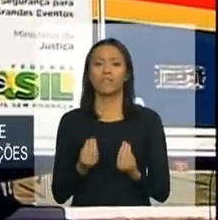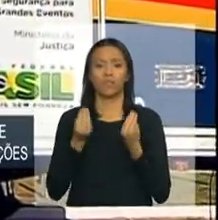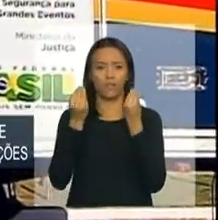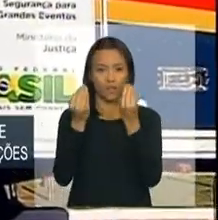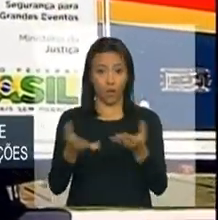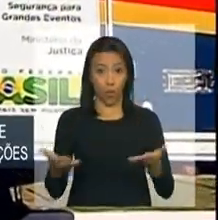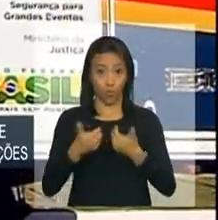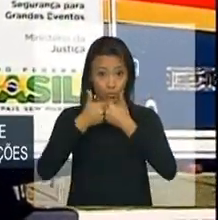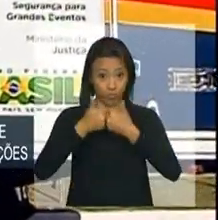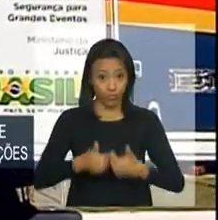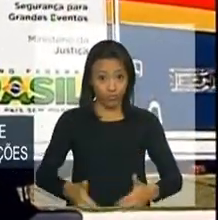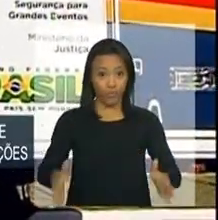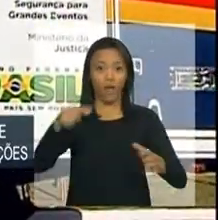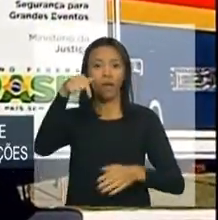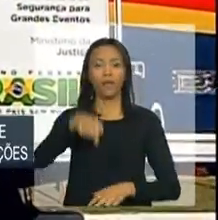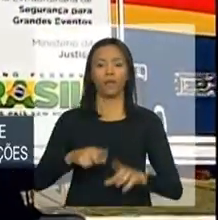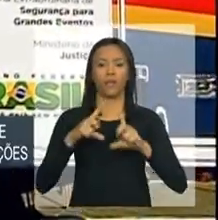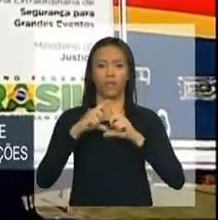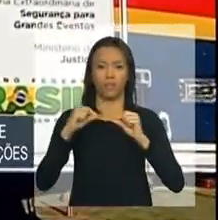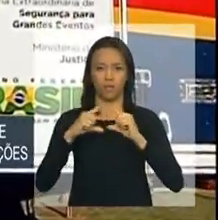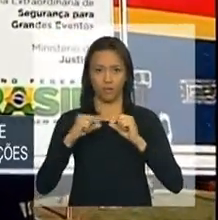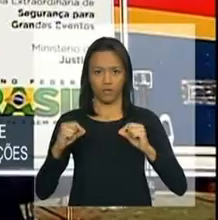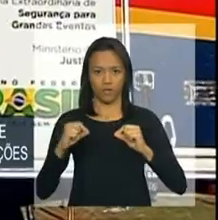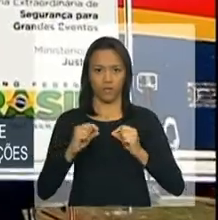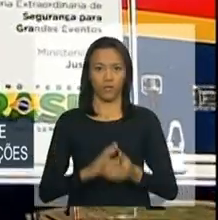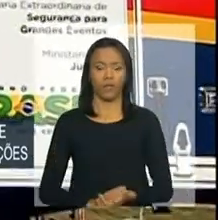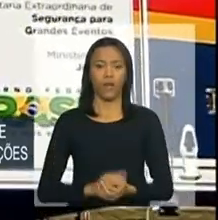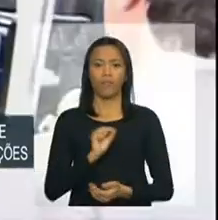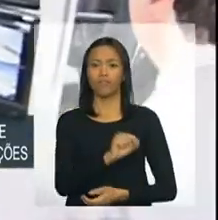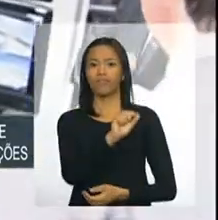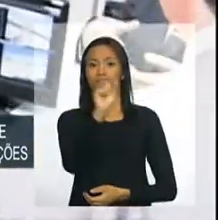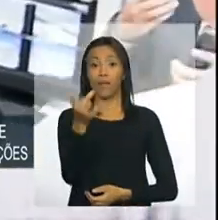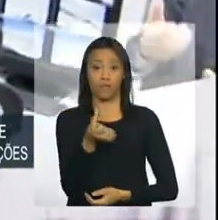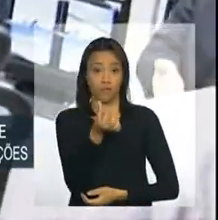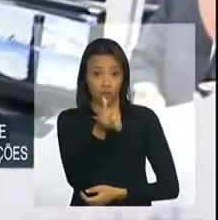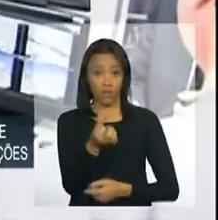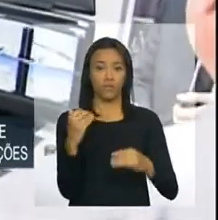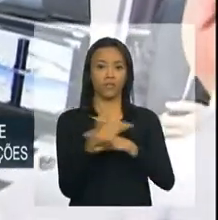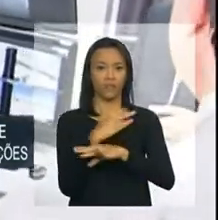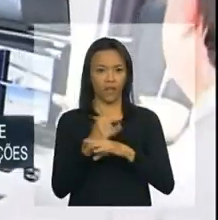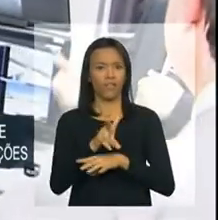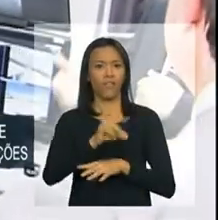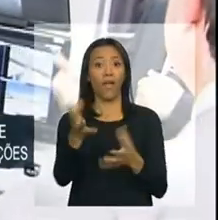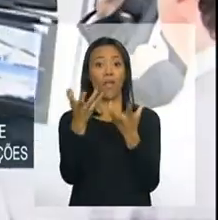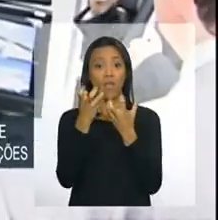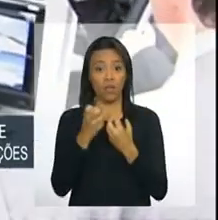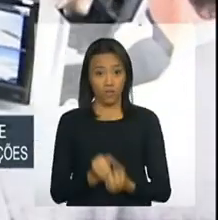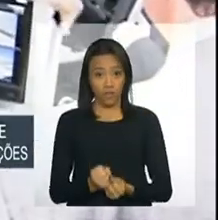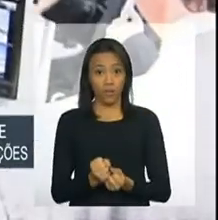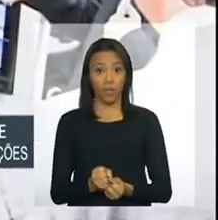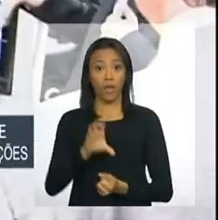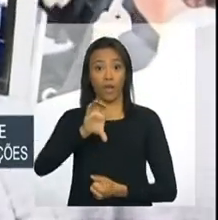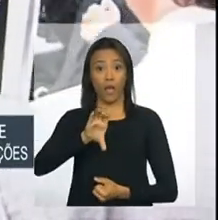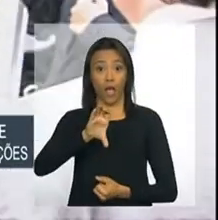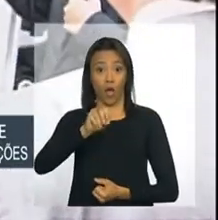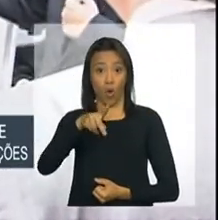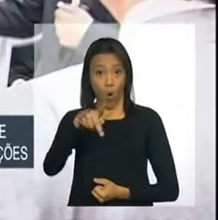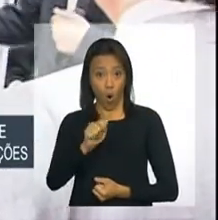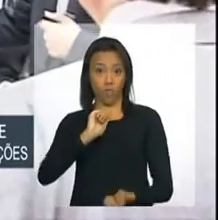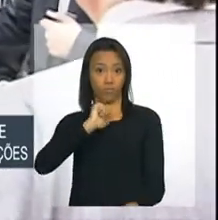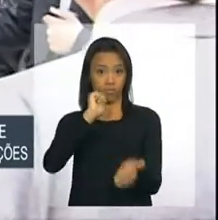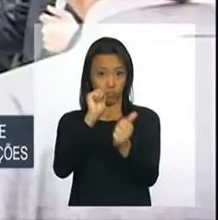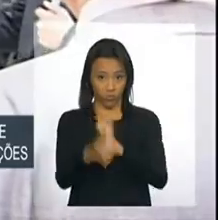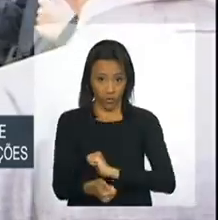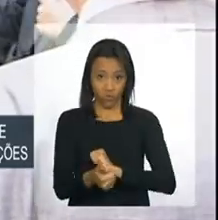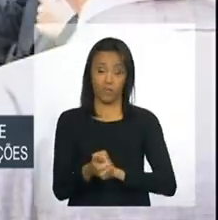inaugurado hoje aqui em Brasília as seis cidades sed que vão receber a jogos da Copa